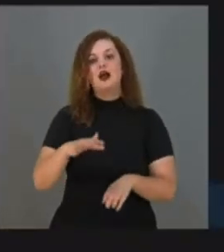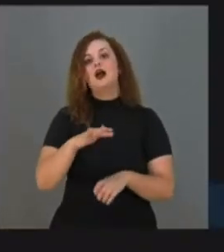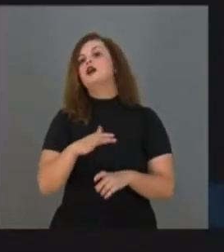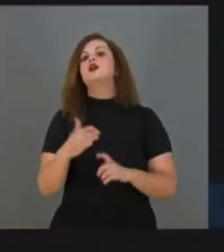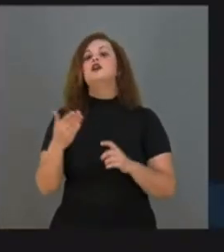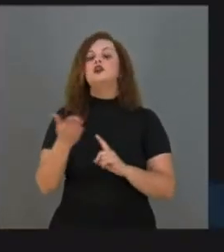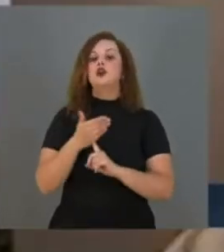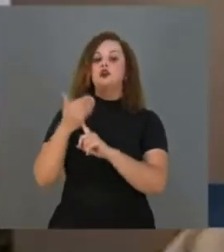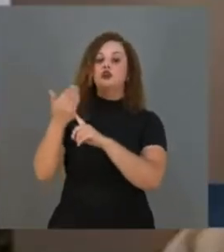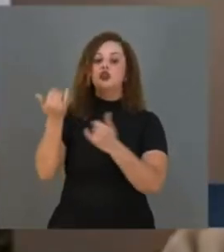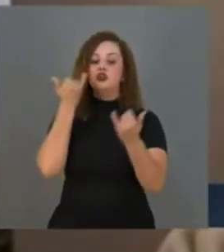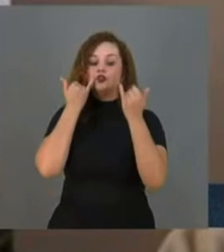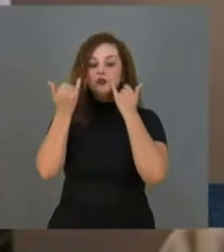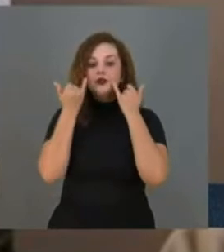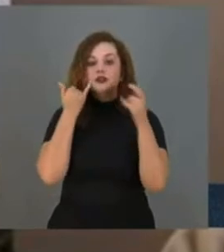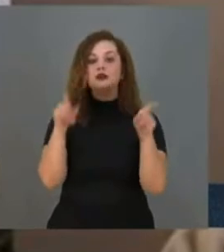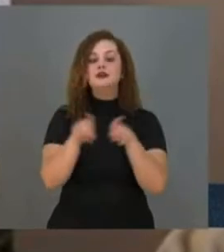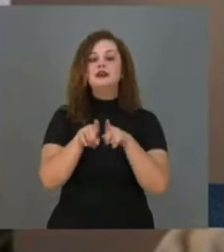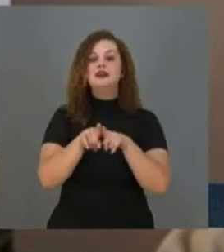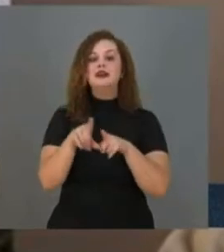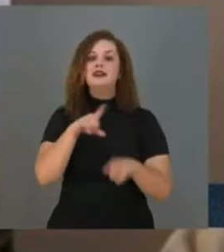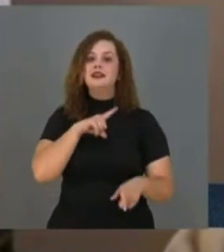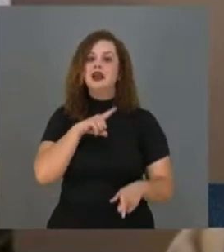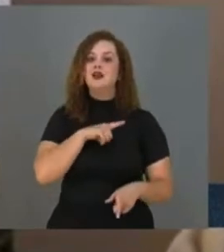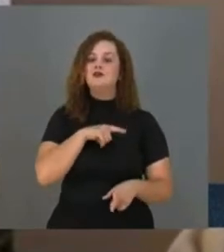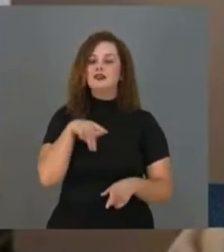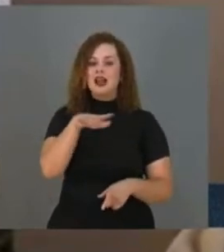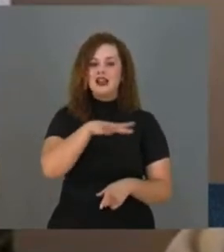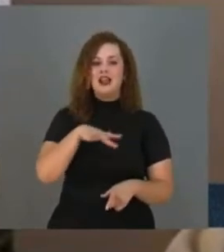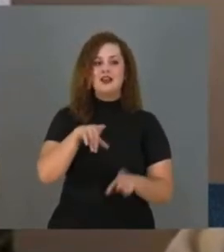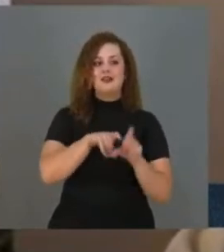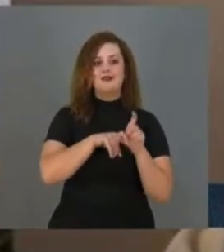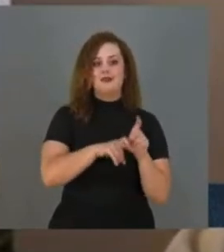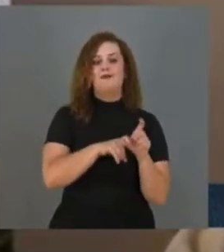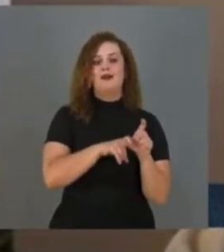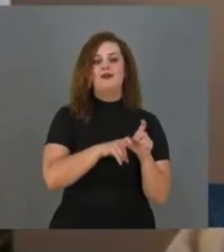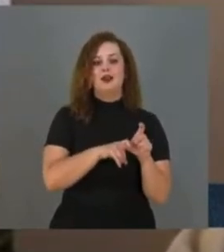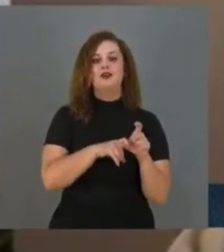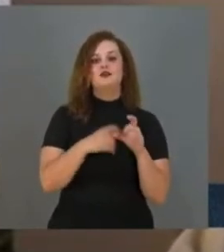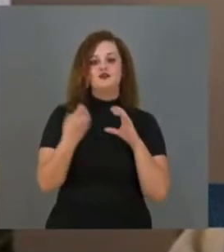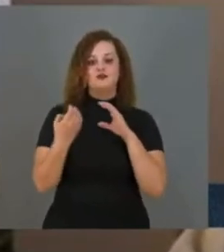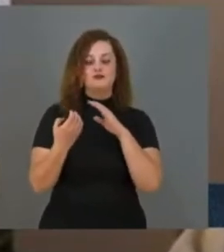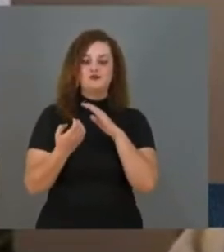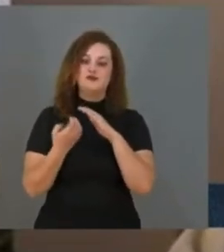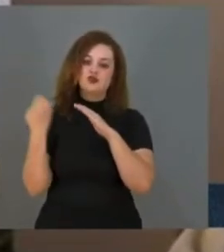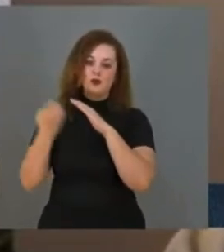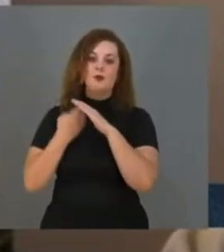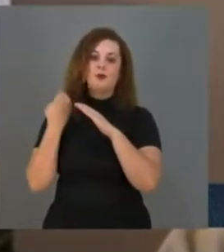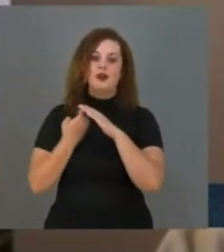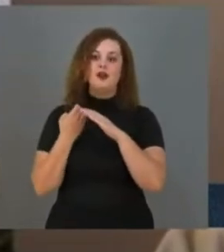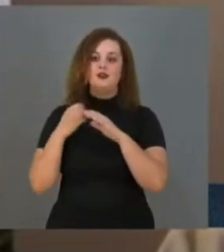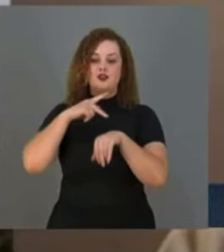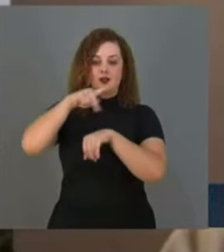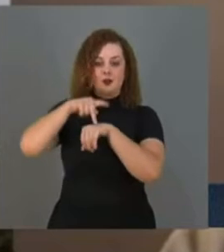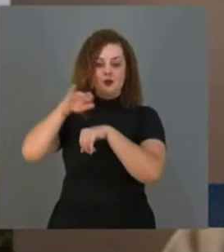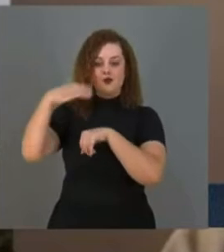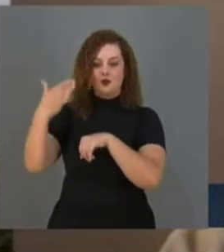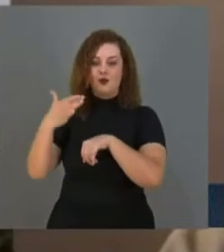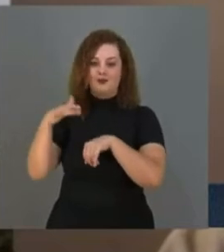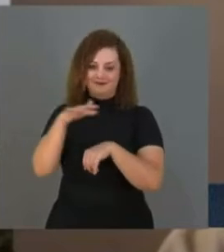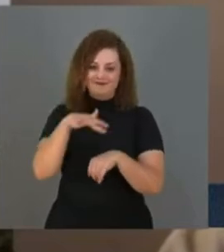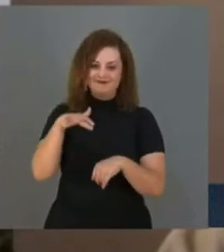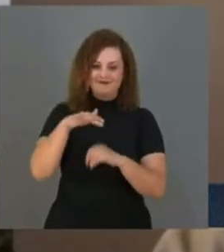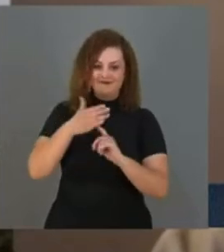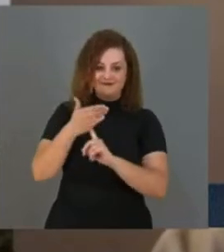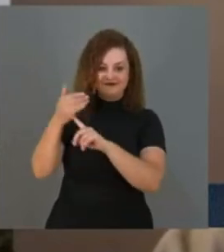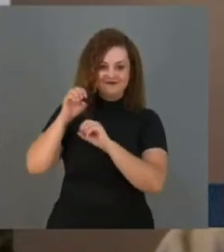tecnologia da informação, gerando um cenário de dependência crescente de corporações estrangeiras no setor. A extração de dados